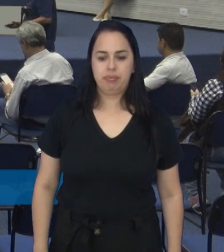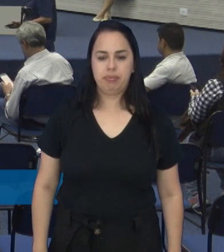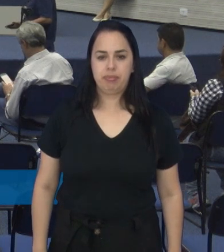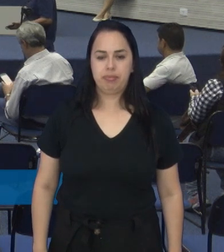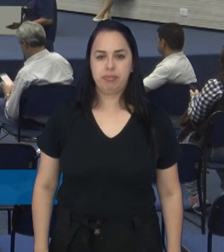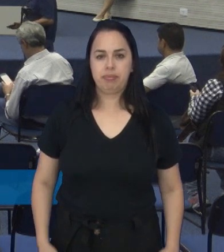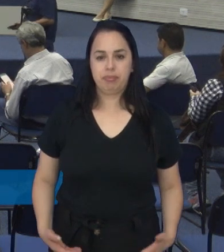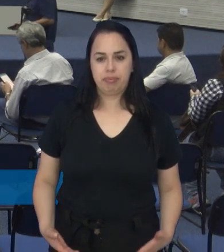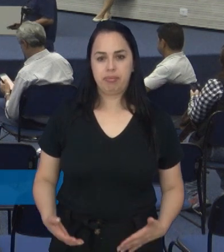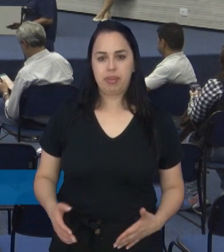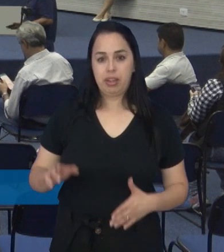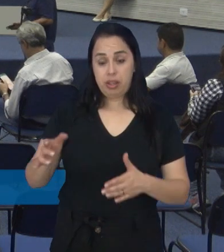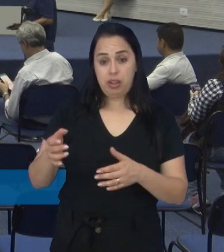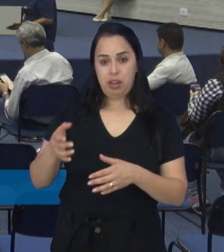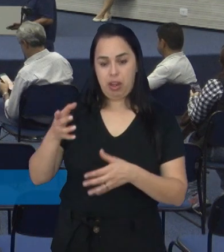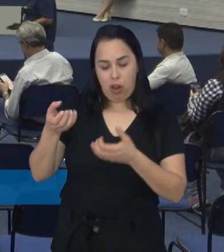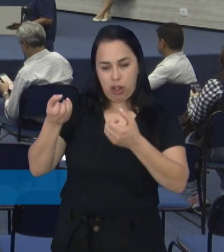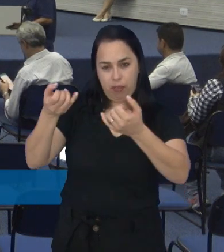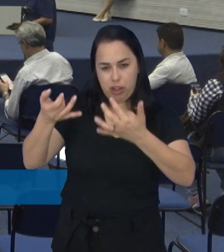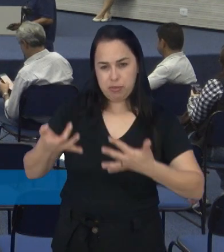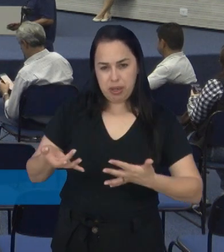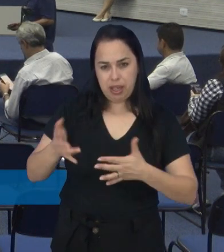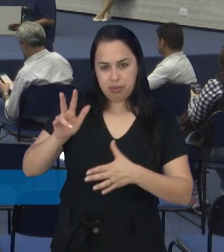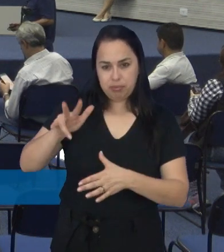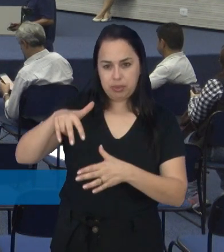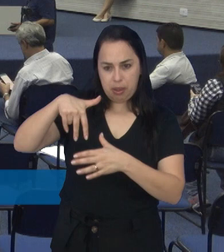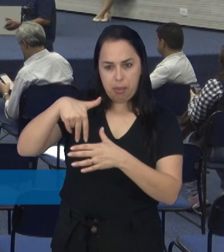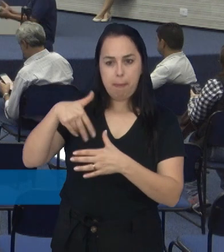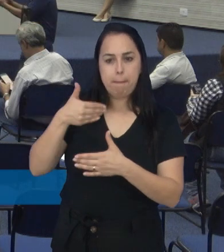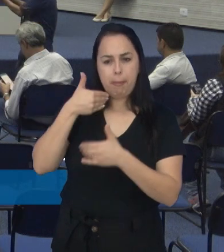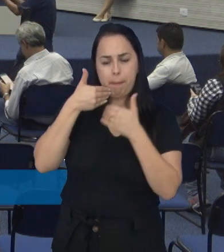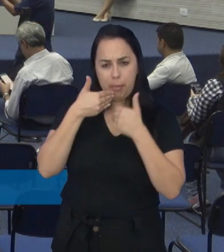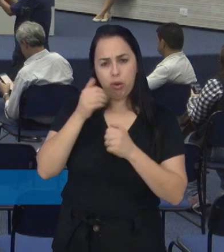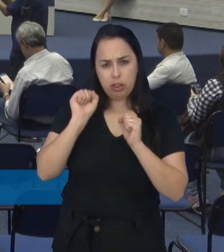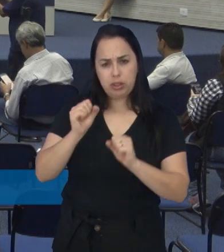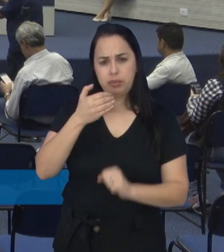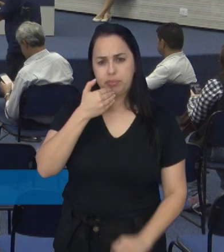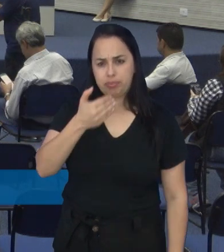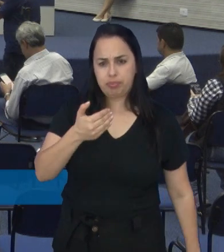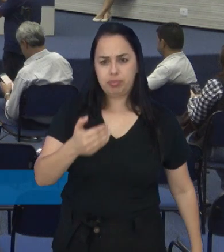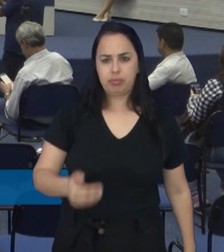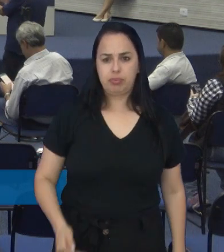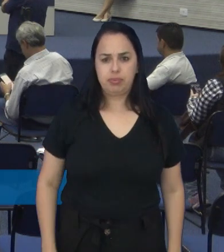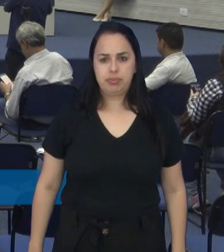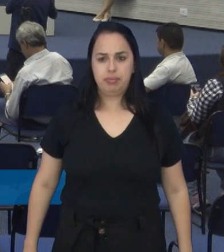tá dentro da sua fala você faça um pedido por favor